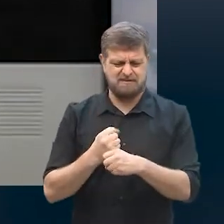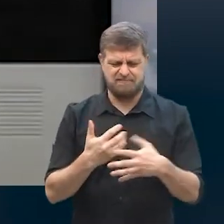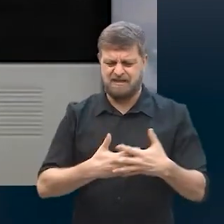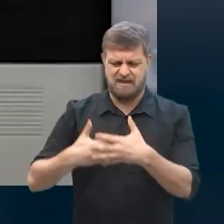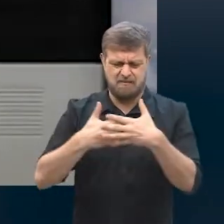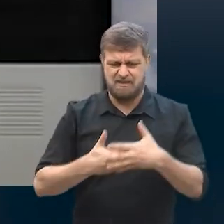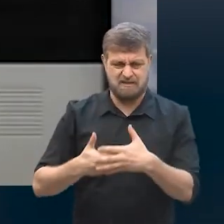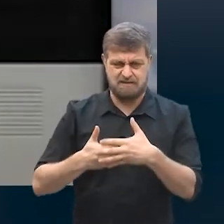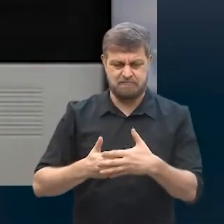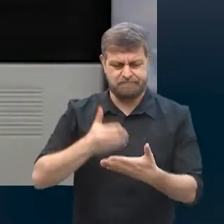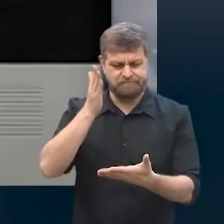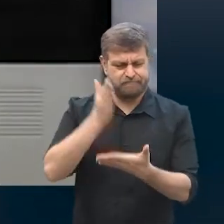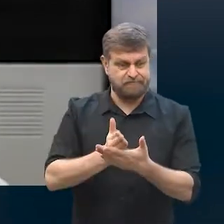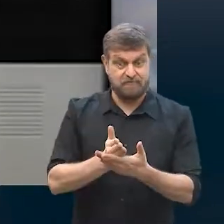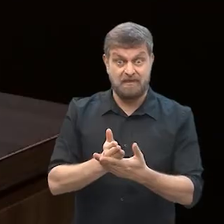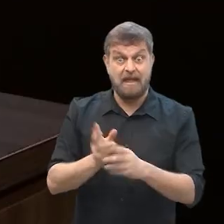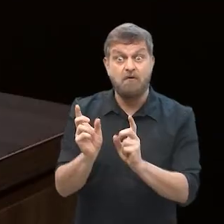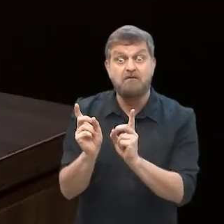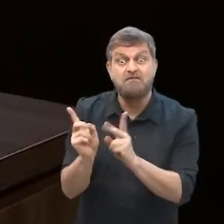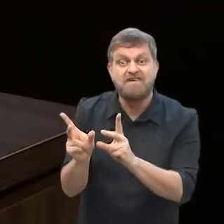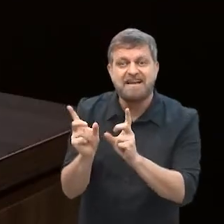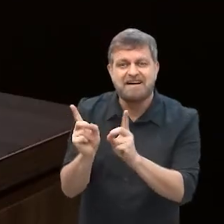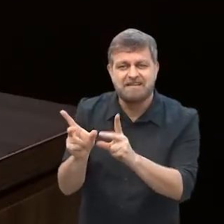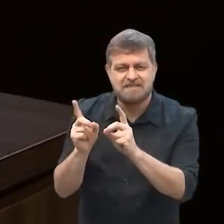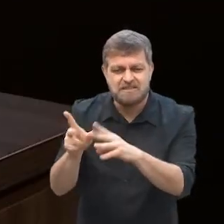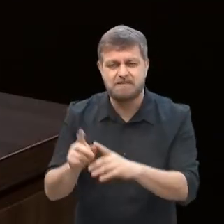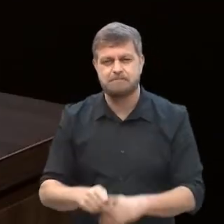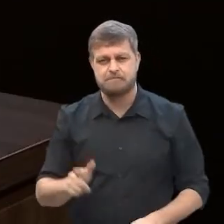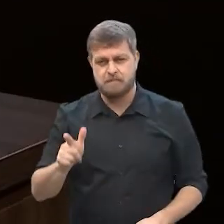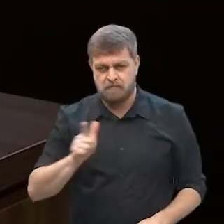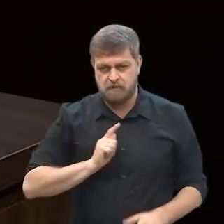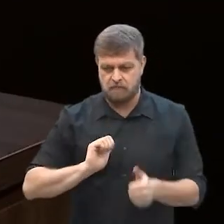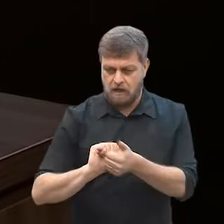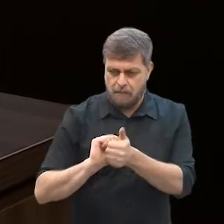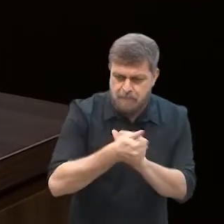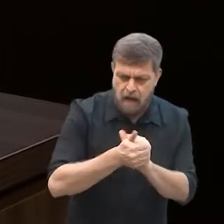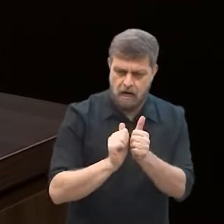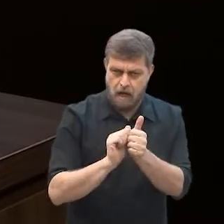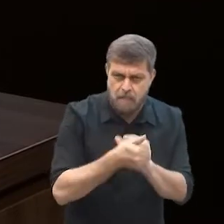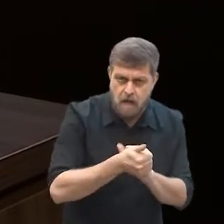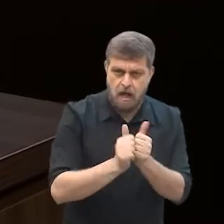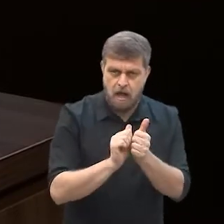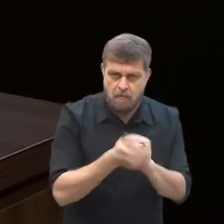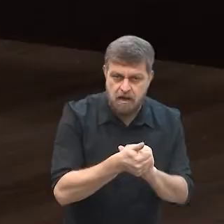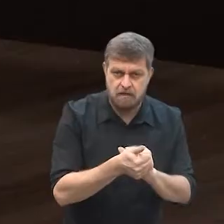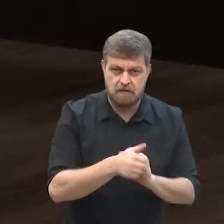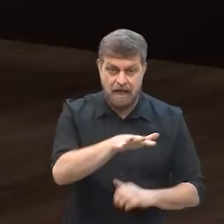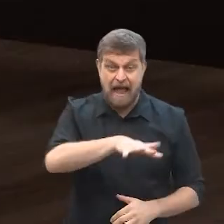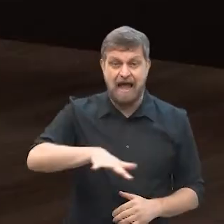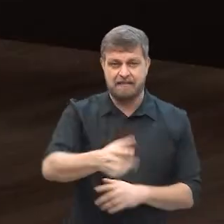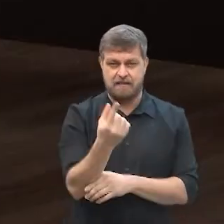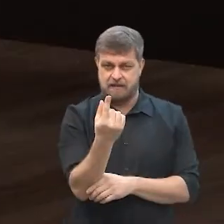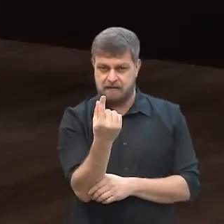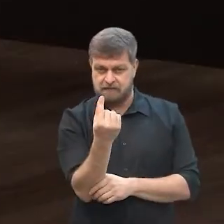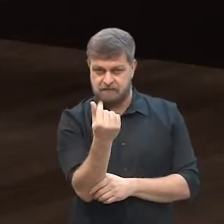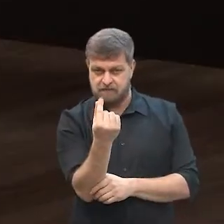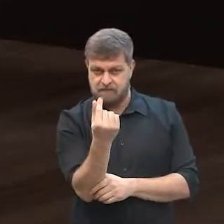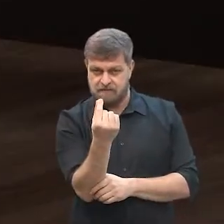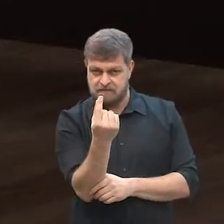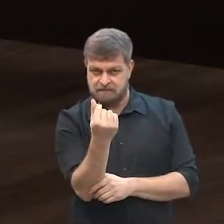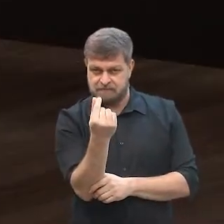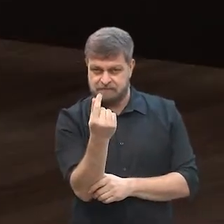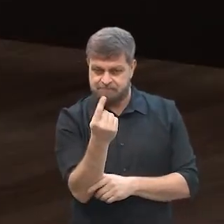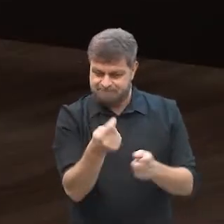Então, eu vendi o caminhão. Então, assim, eu fui fazendo uma série de ajustes do lado financeiro.